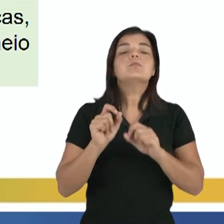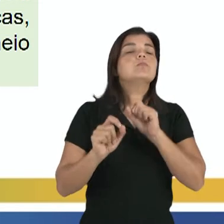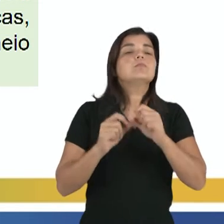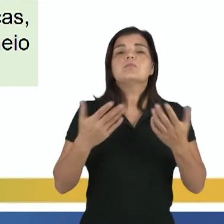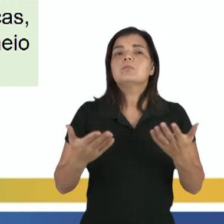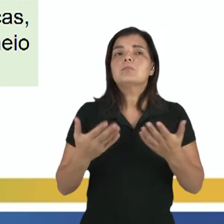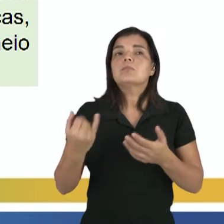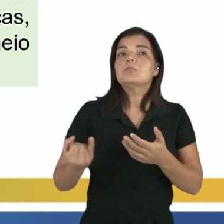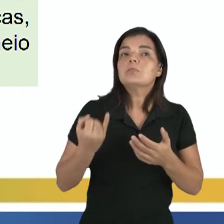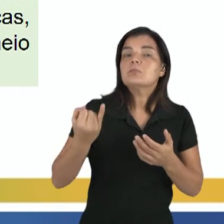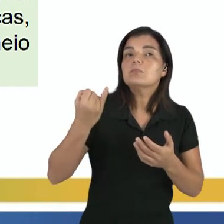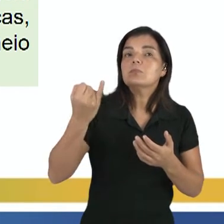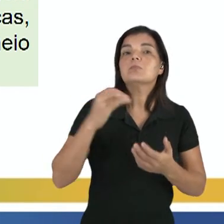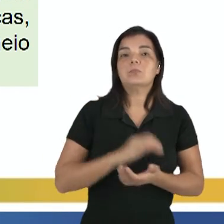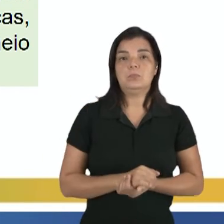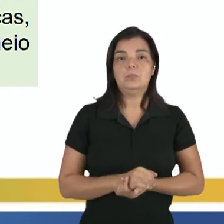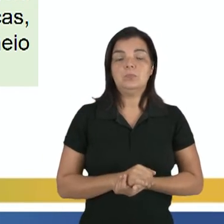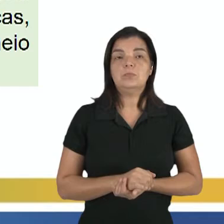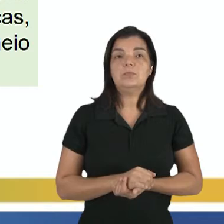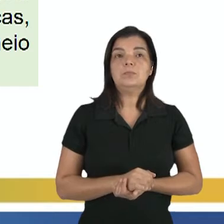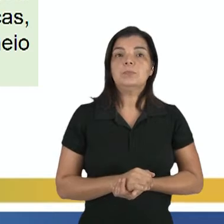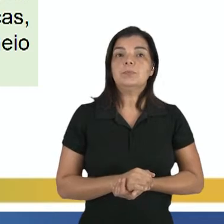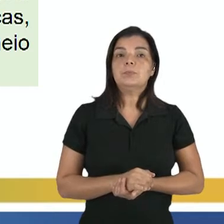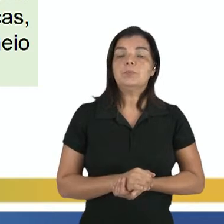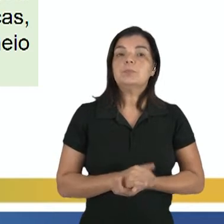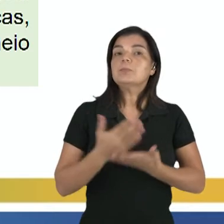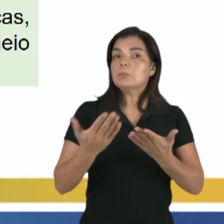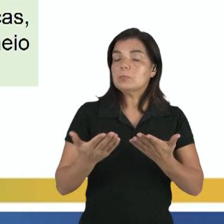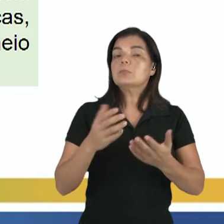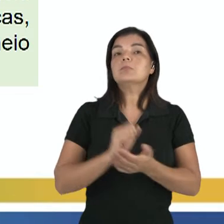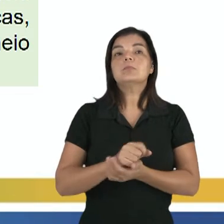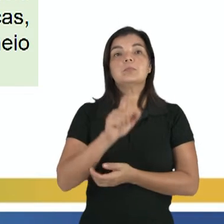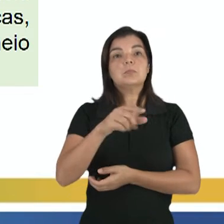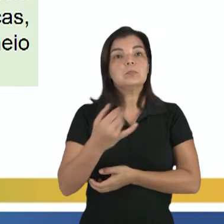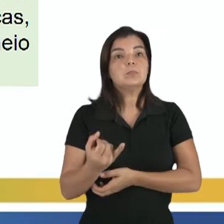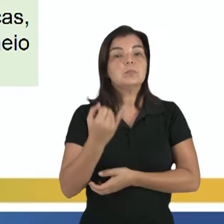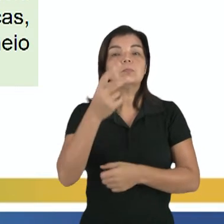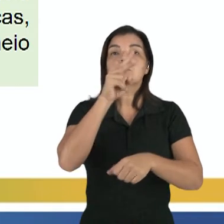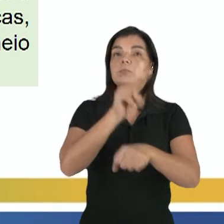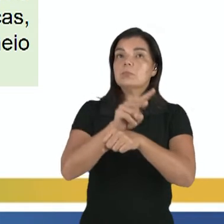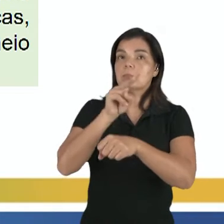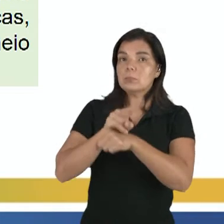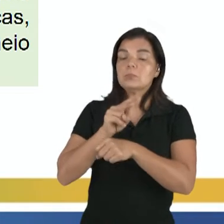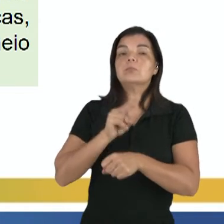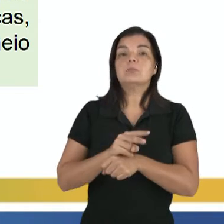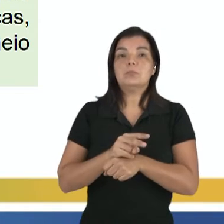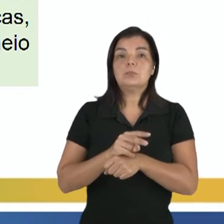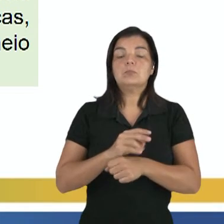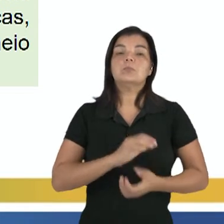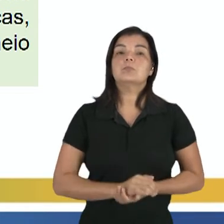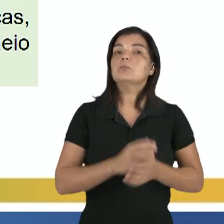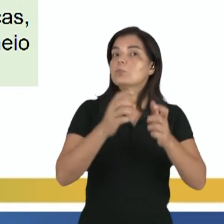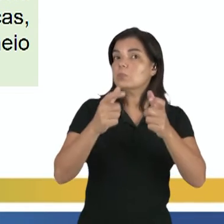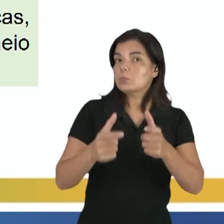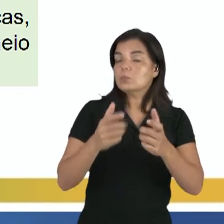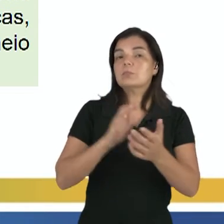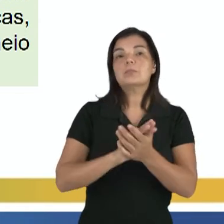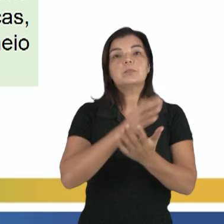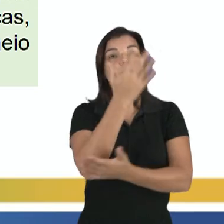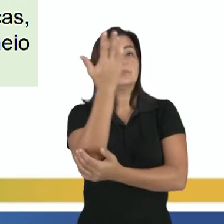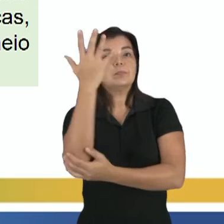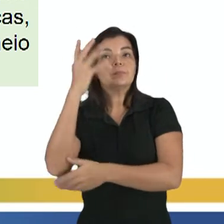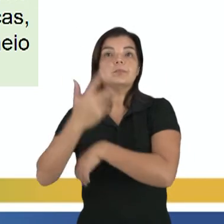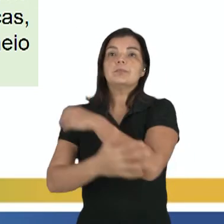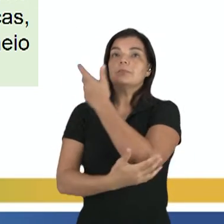quê? Qual que é a importância dessas unidades, né? Elas são importantes para preservar, né, aquele ambiente, a